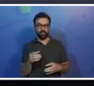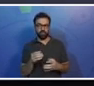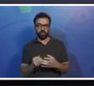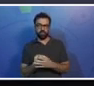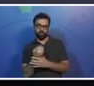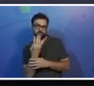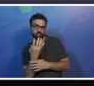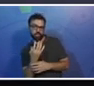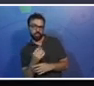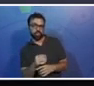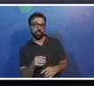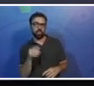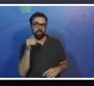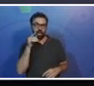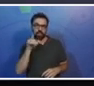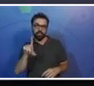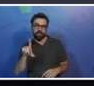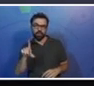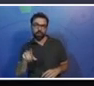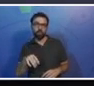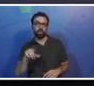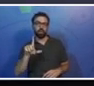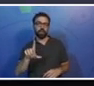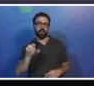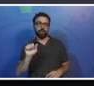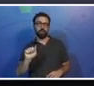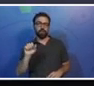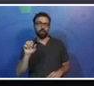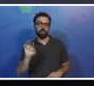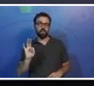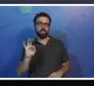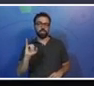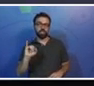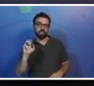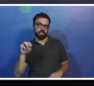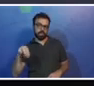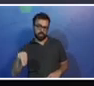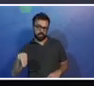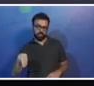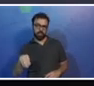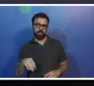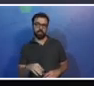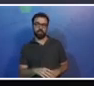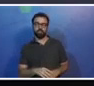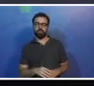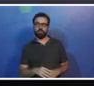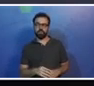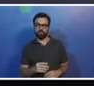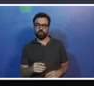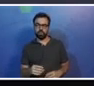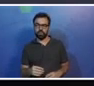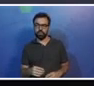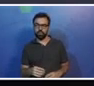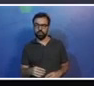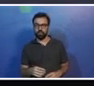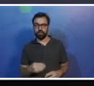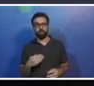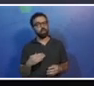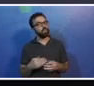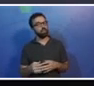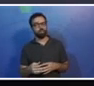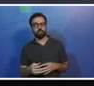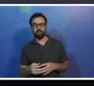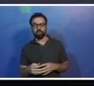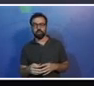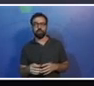Seja qual for o caso, é preciso esforçar-se para aprender a escrita das palavras, já que alguns aspectos ortográficos